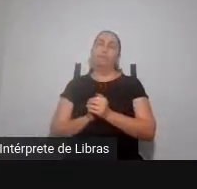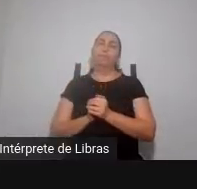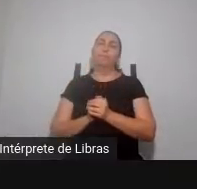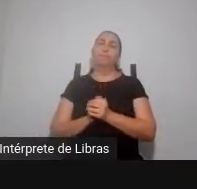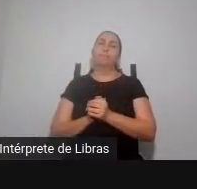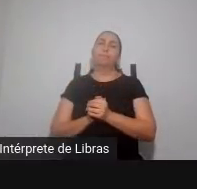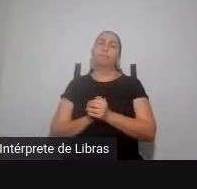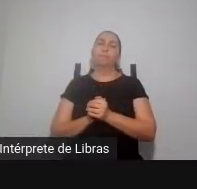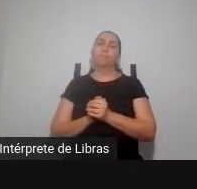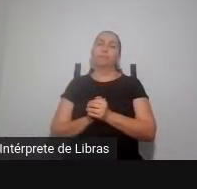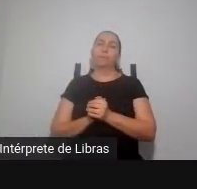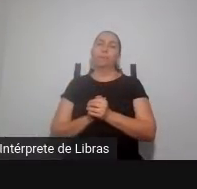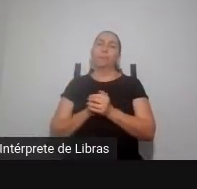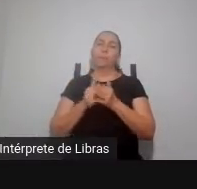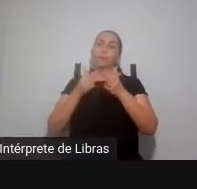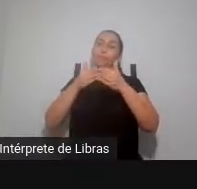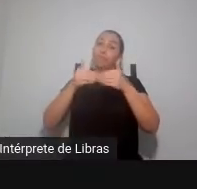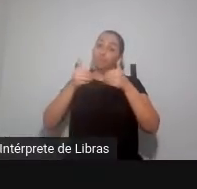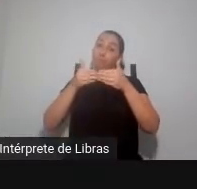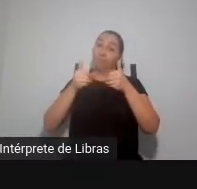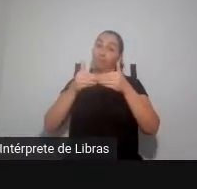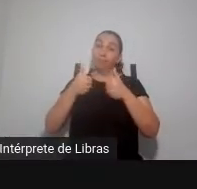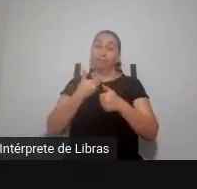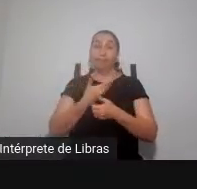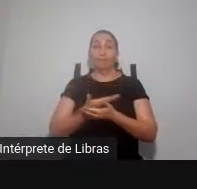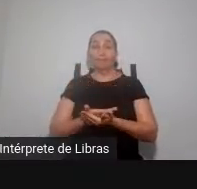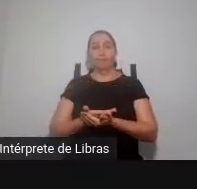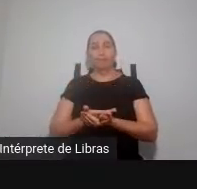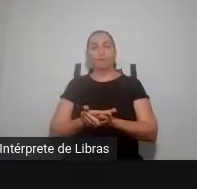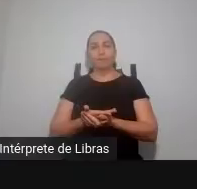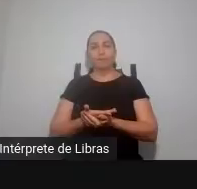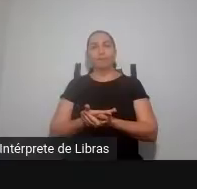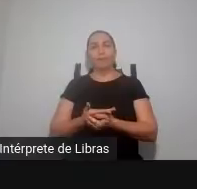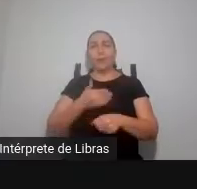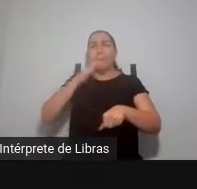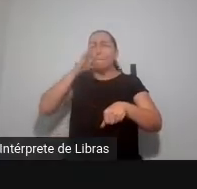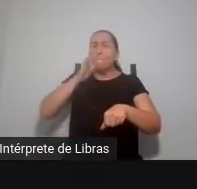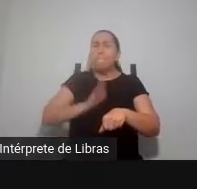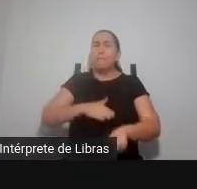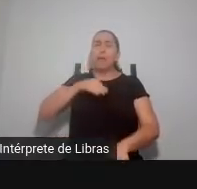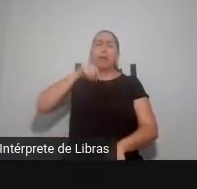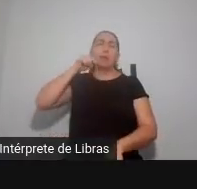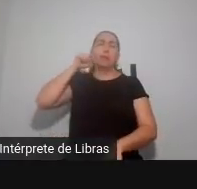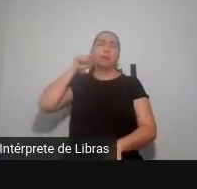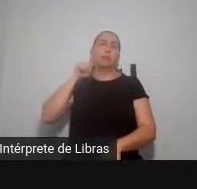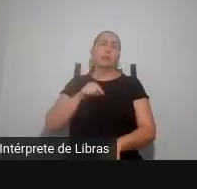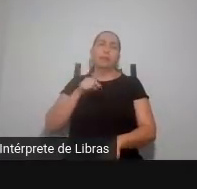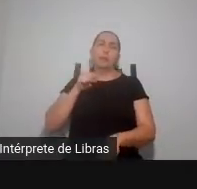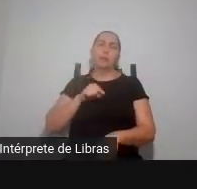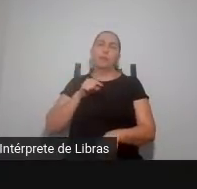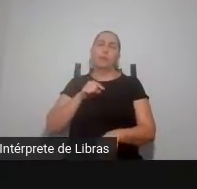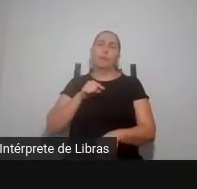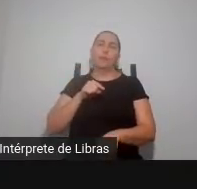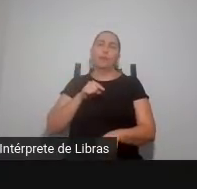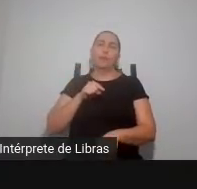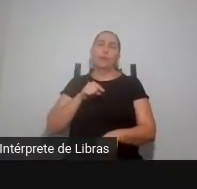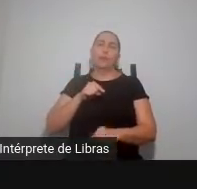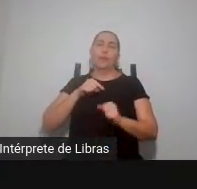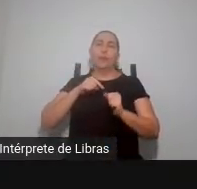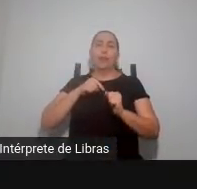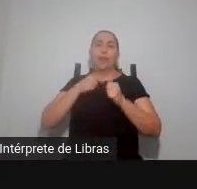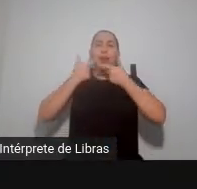Se me permite, Pode ficar à vontade. mais do que nunca, na minha opinião, a literatura